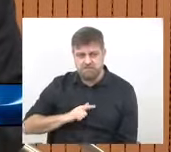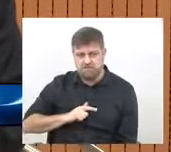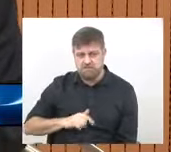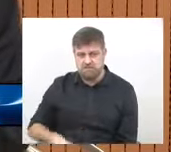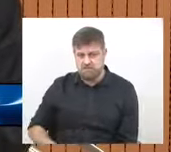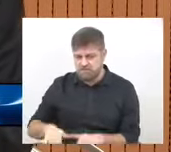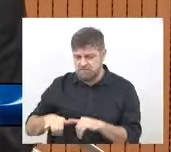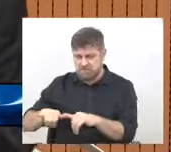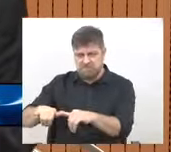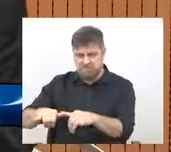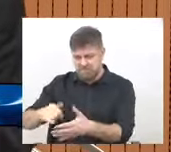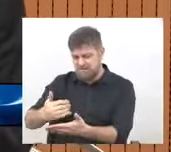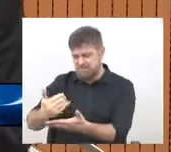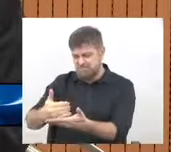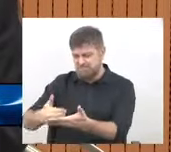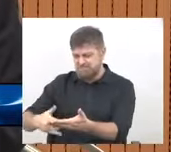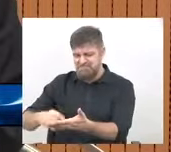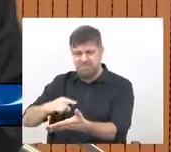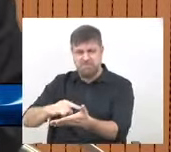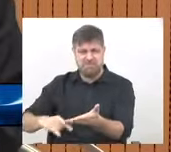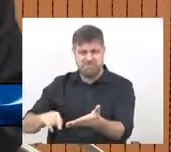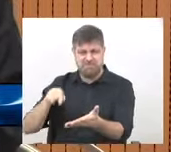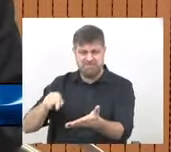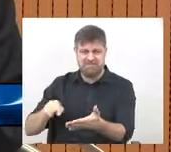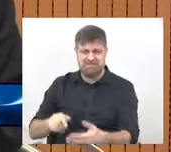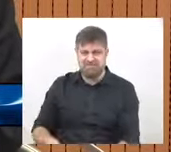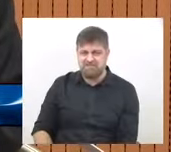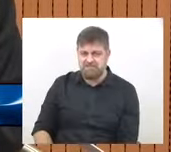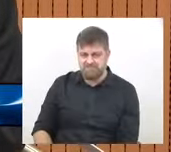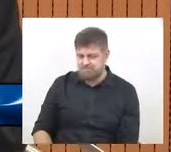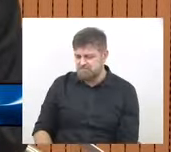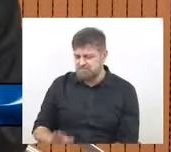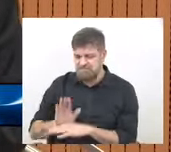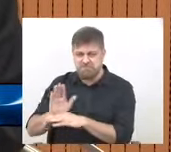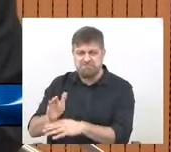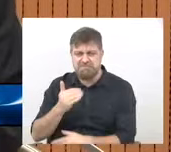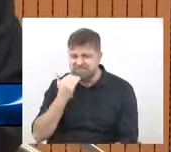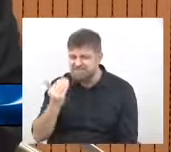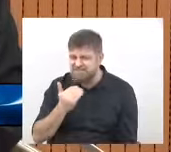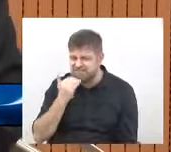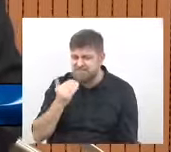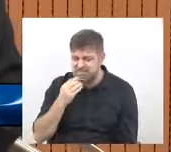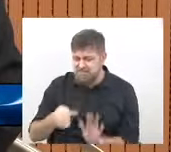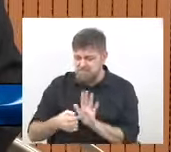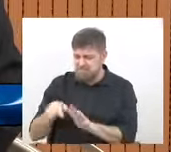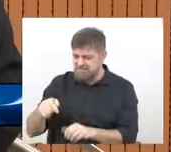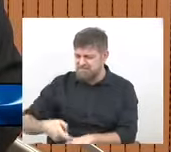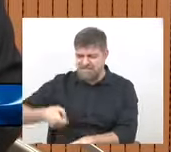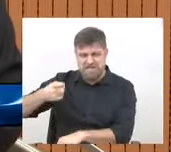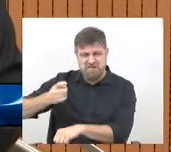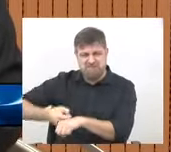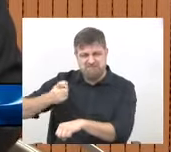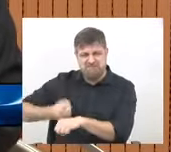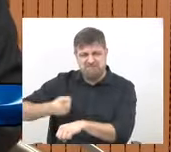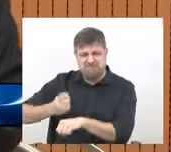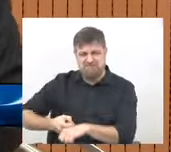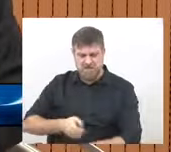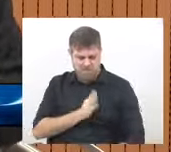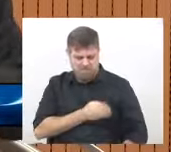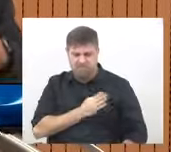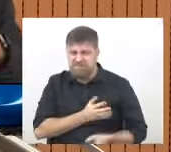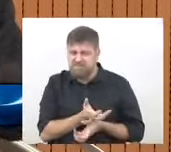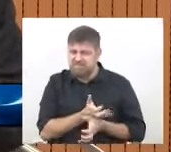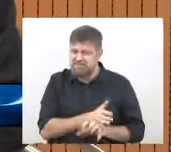supermercado passa, em que, na verdade, não acrescenta em nada e demonstra a frieza. É necessário agora que haja todo